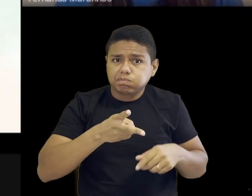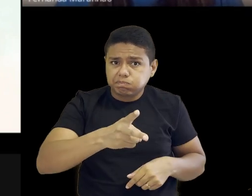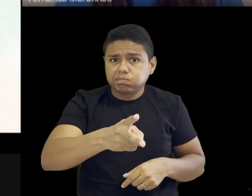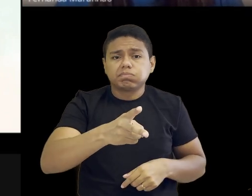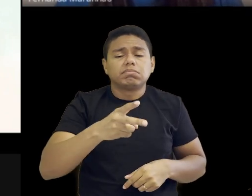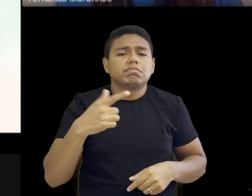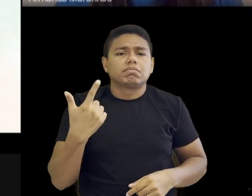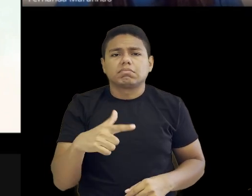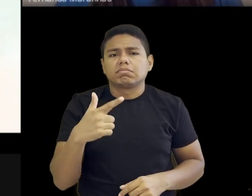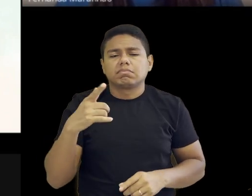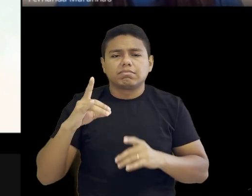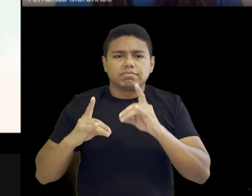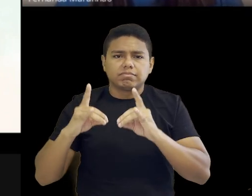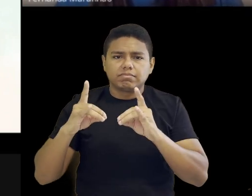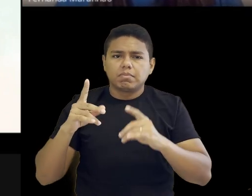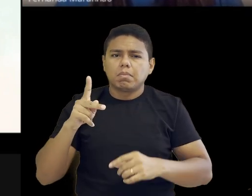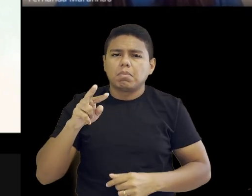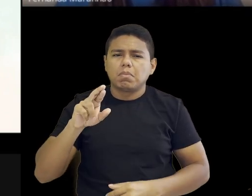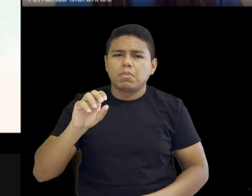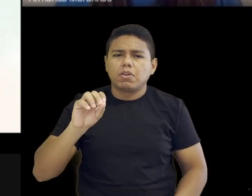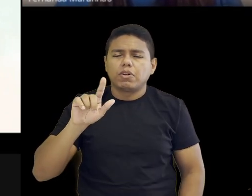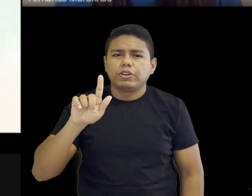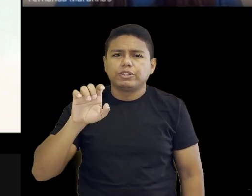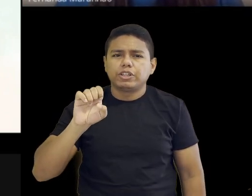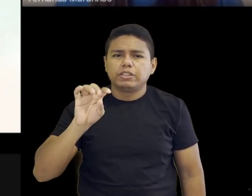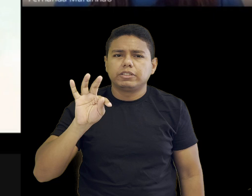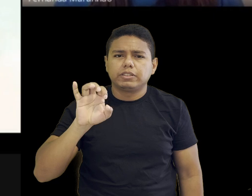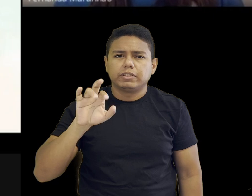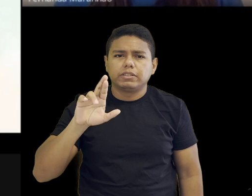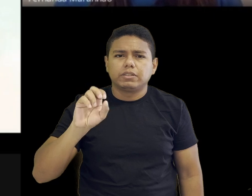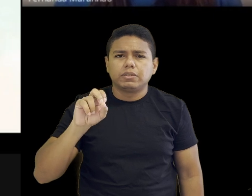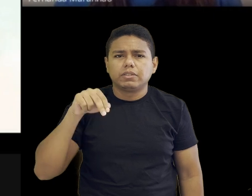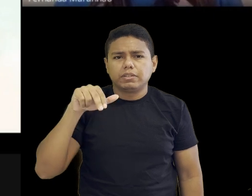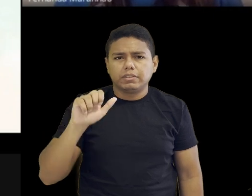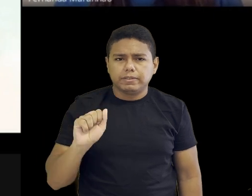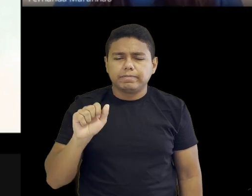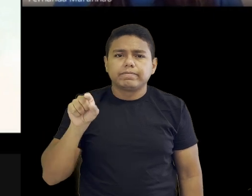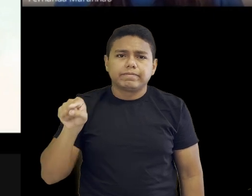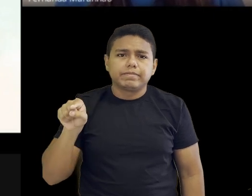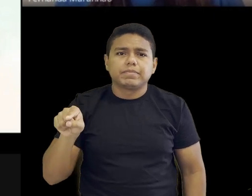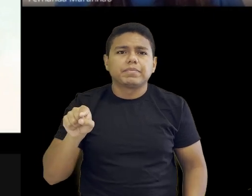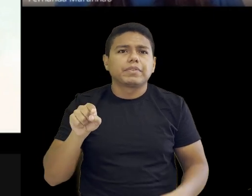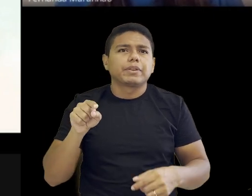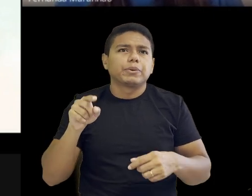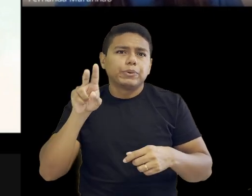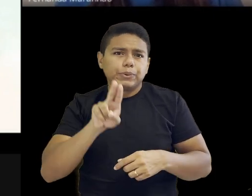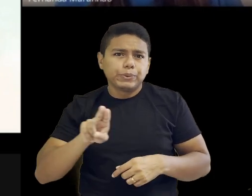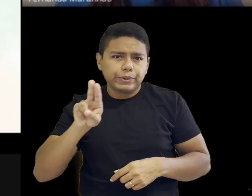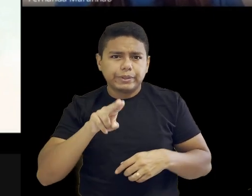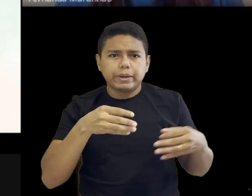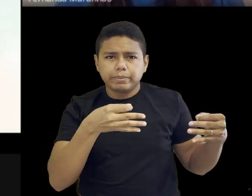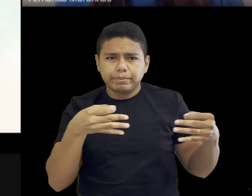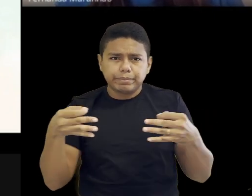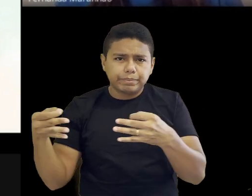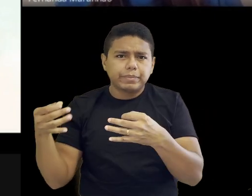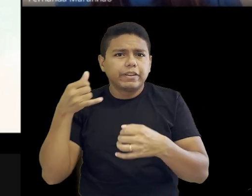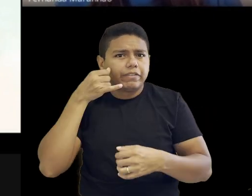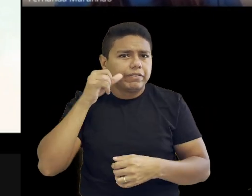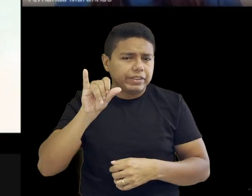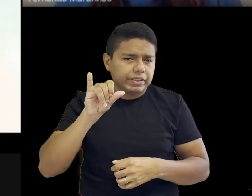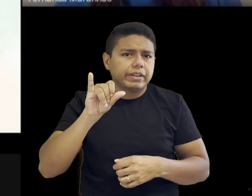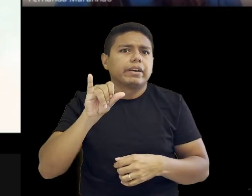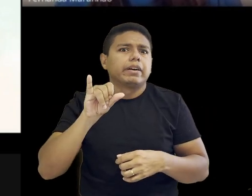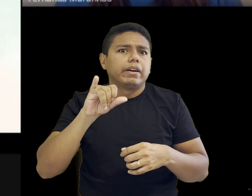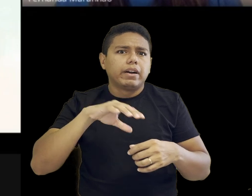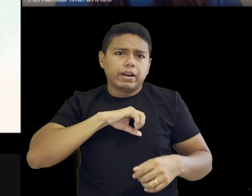espontâneo. E a progesterona, nesse cenário, nesse ensaio clínico, não mostrou que deve ser usada rotineiramente para